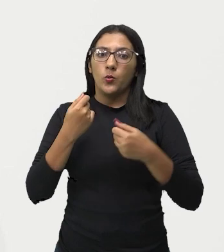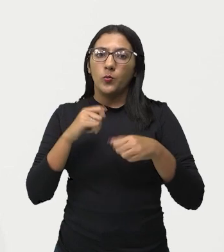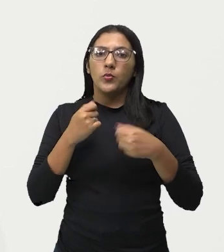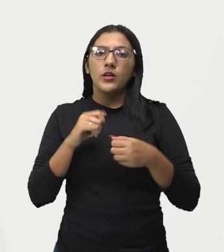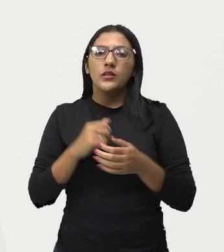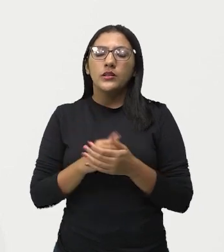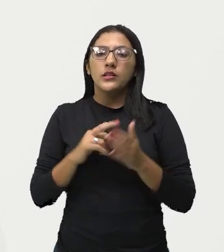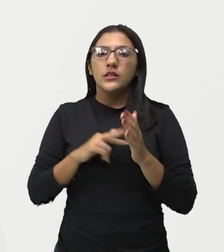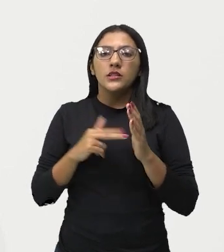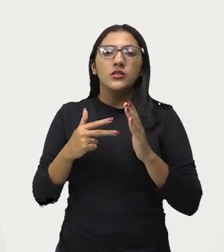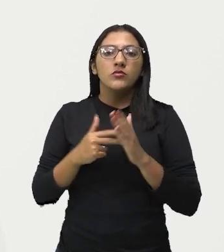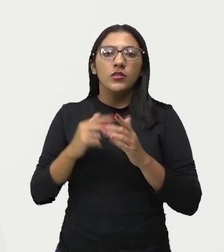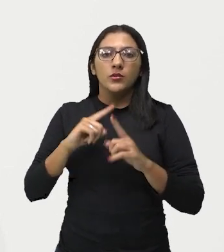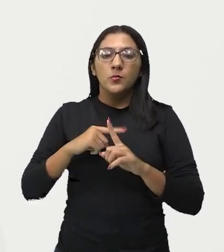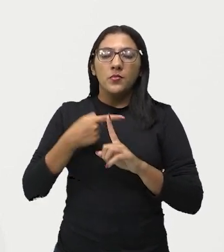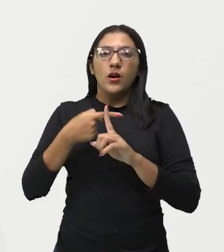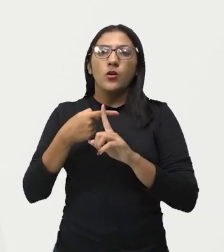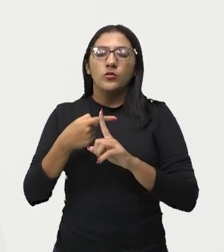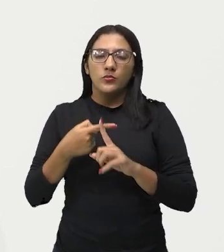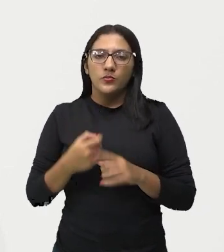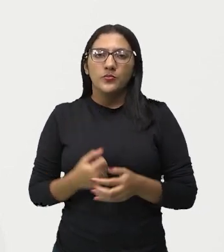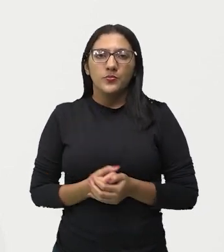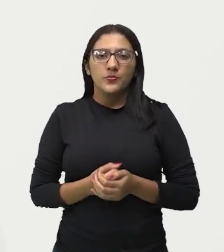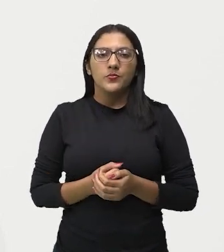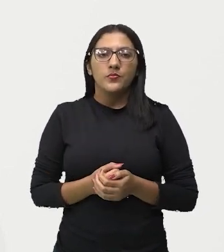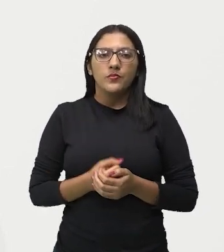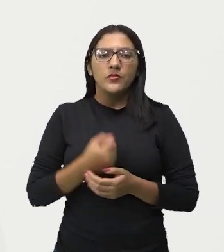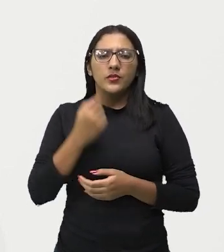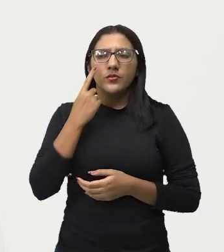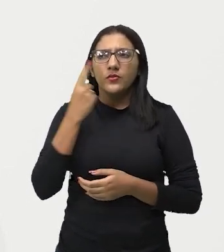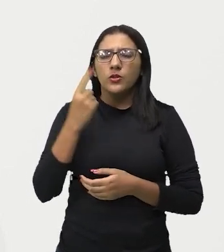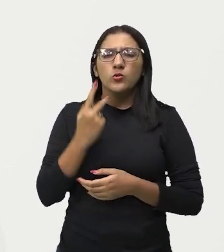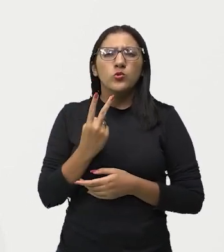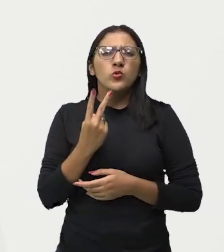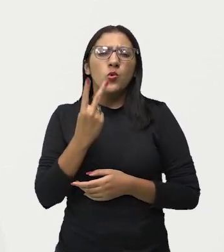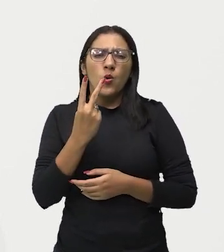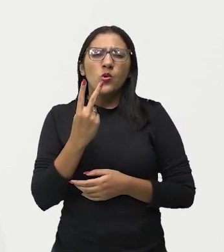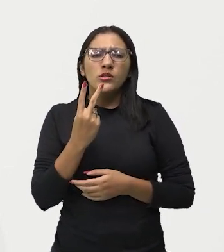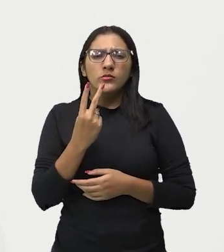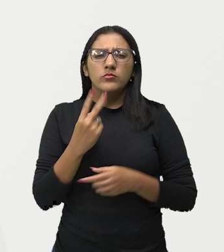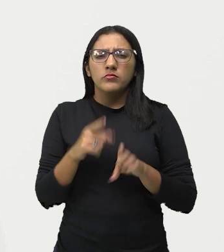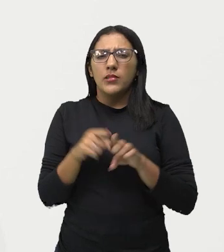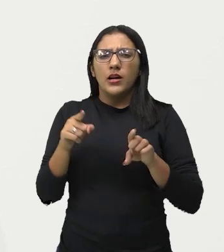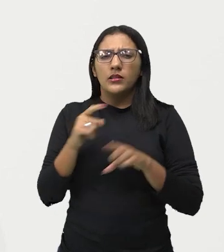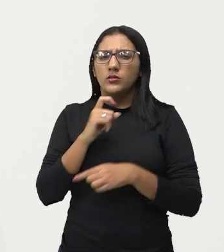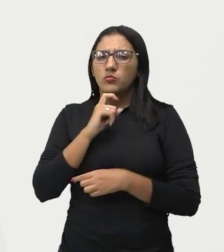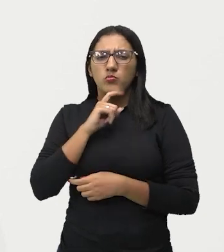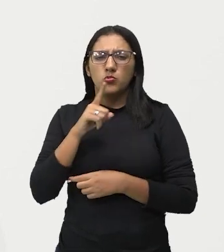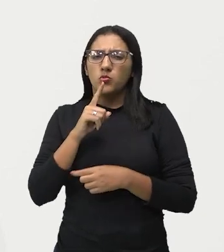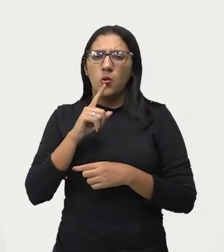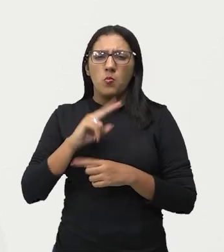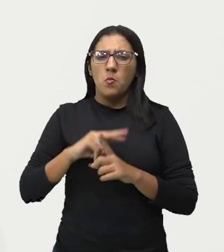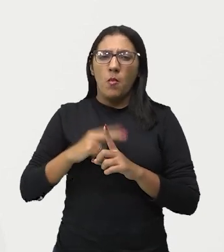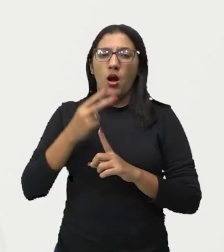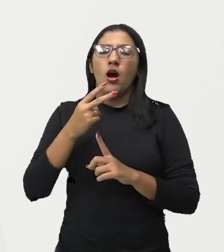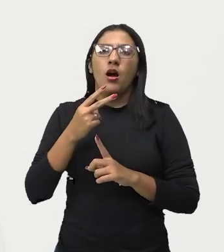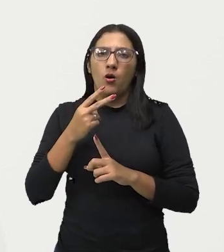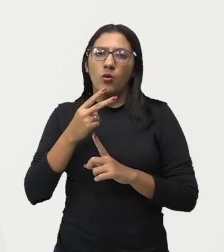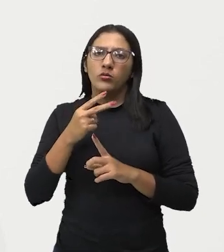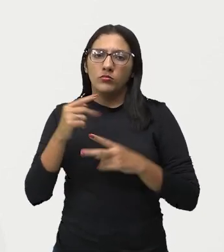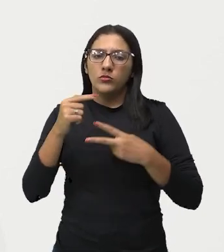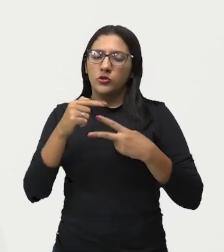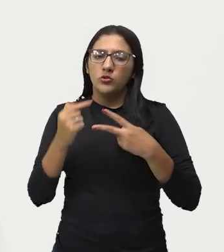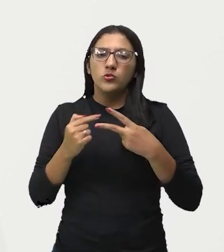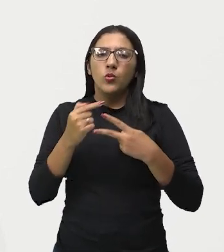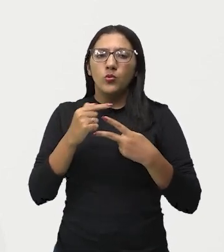esperto. Comum tem que ser o maior. Então, olha só, o 2 é comum, mas não é o maior divisor entre 8 e